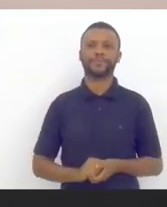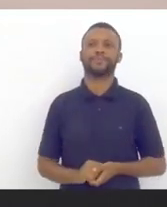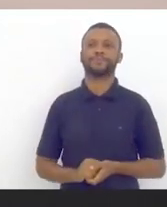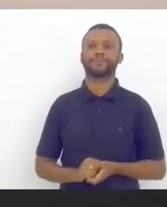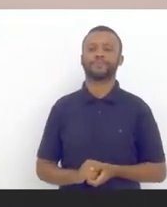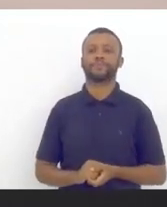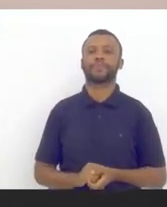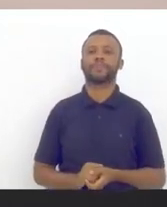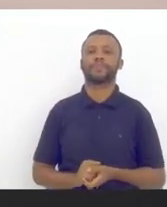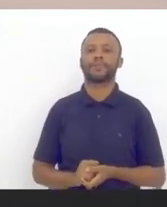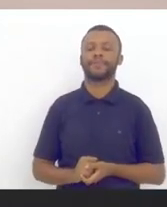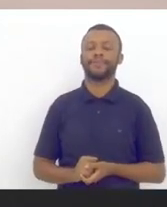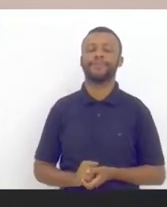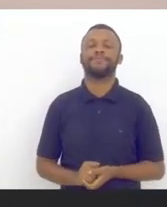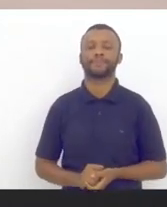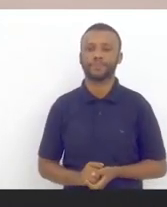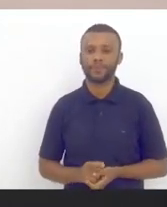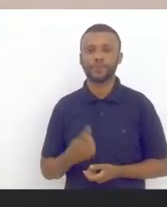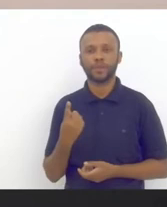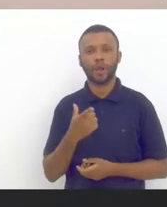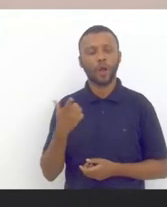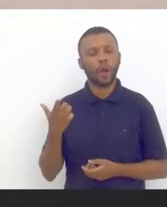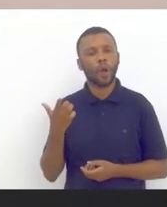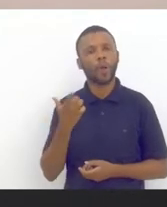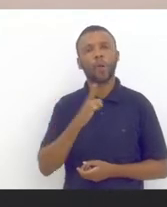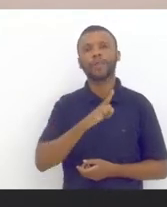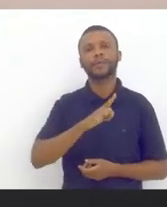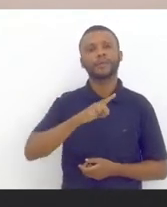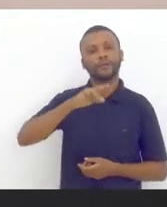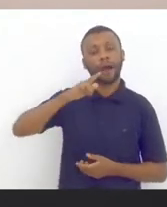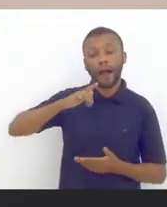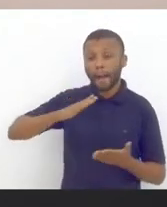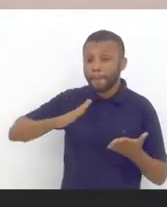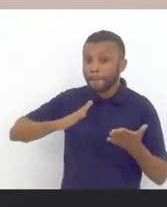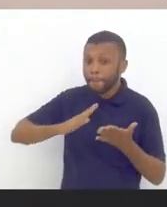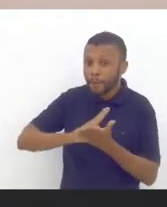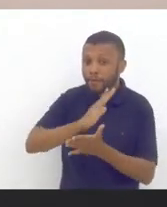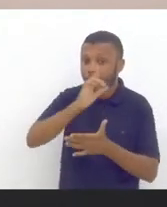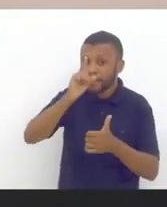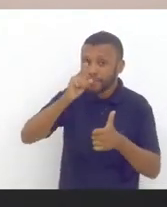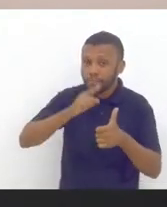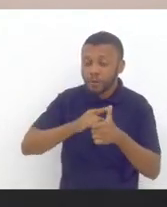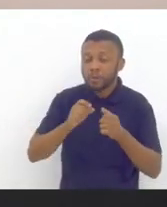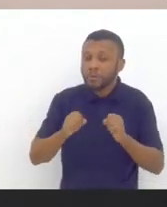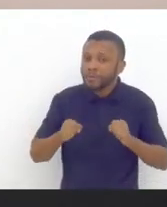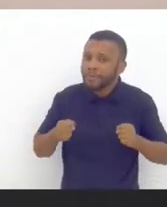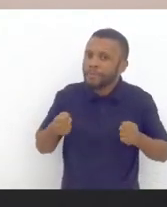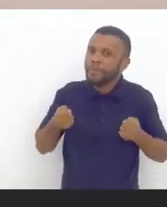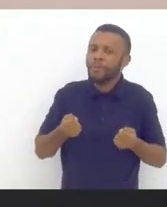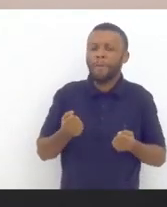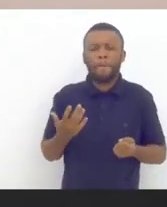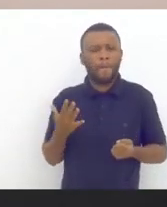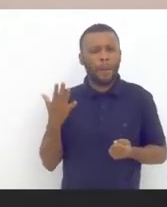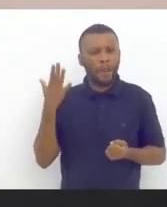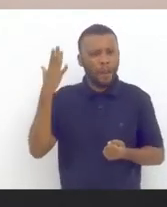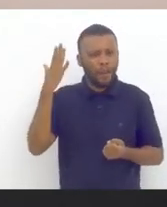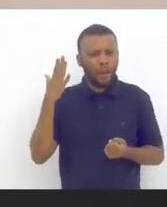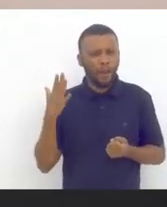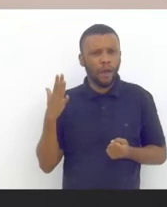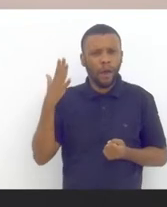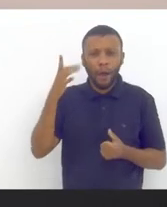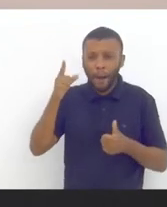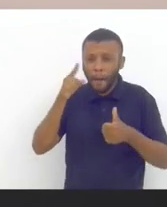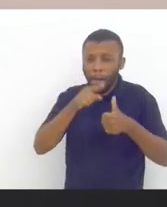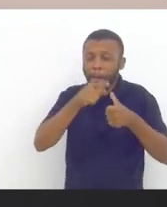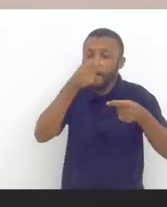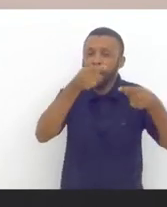que conseguimos aprová-la em primeira, num esforço imenso, em primeira discussão, esta